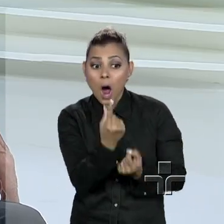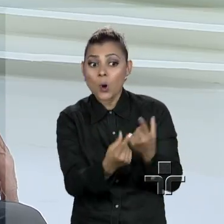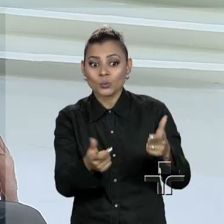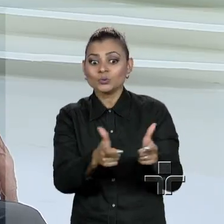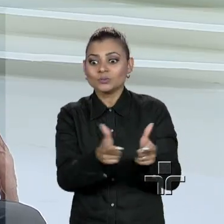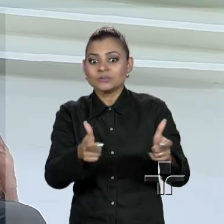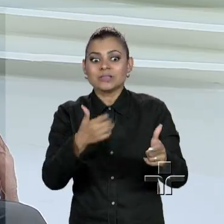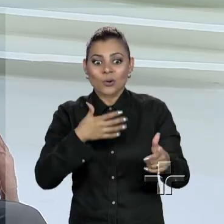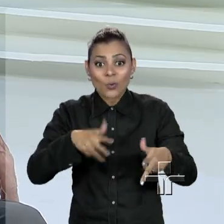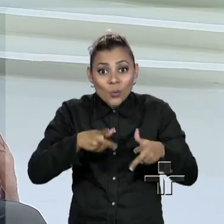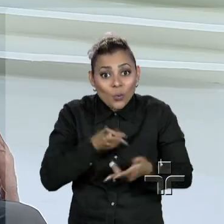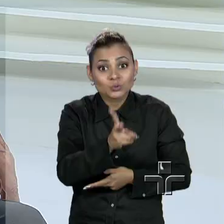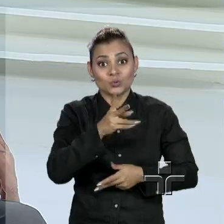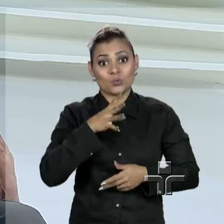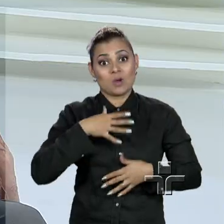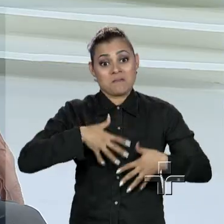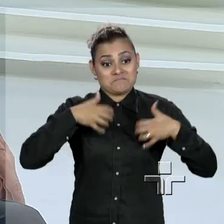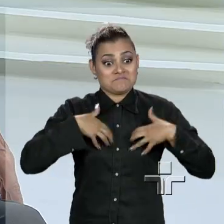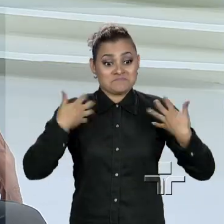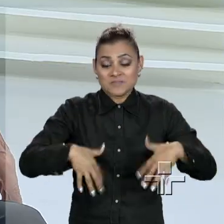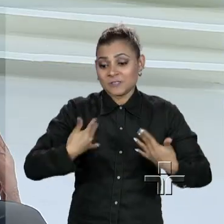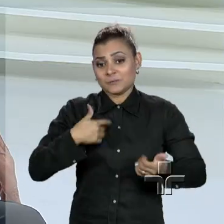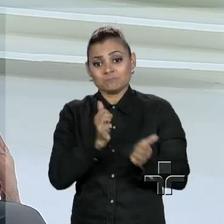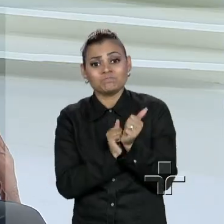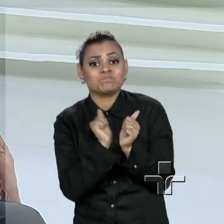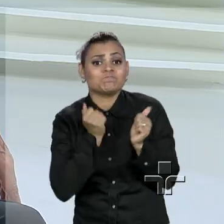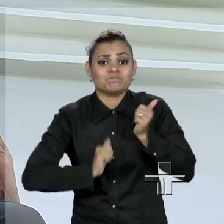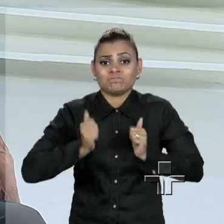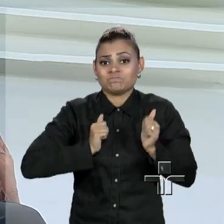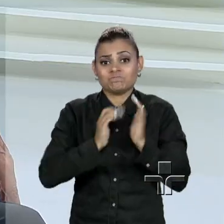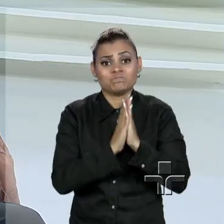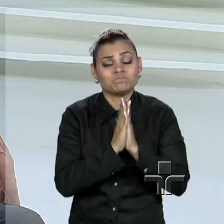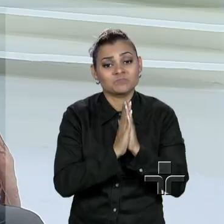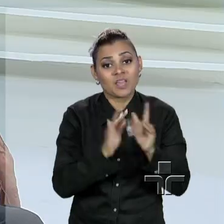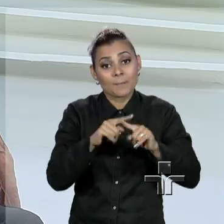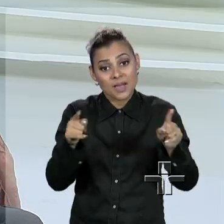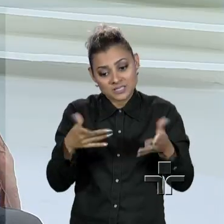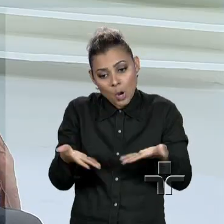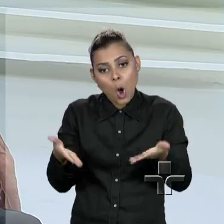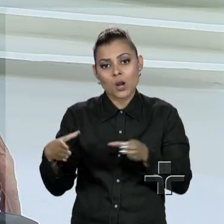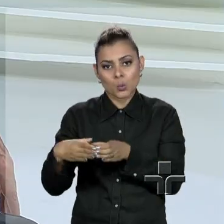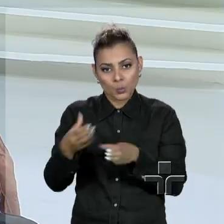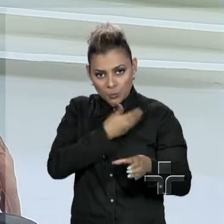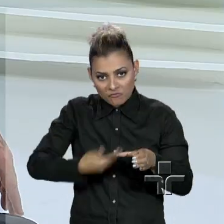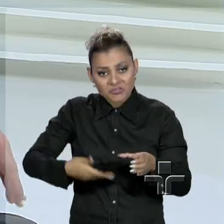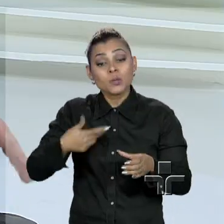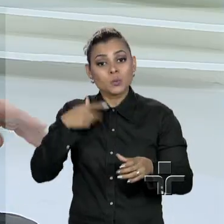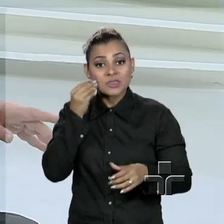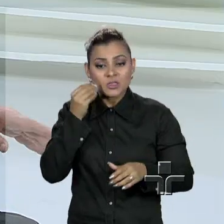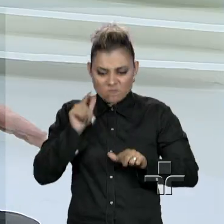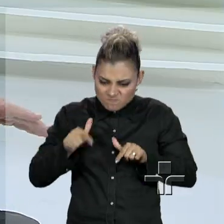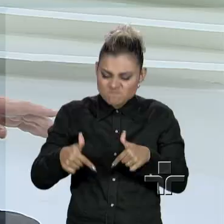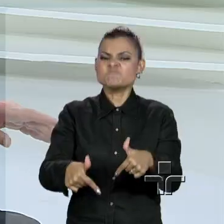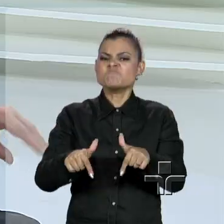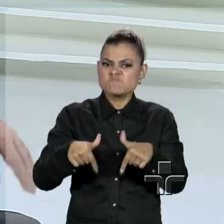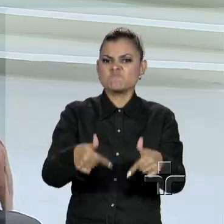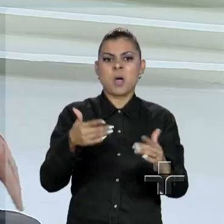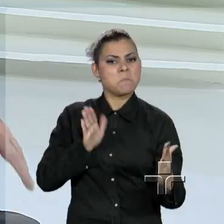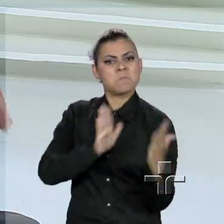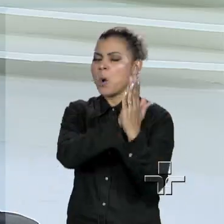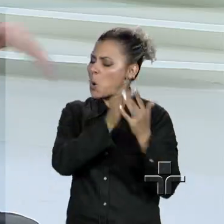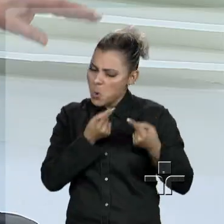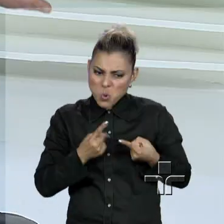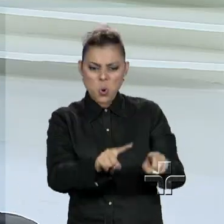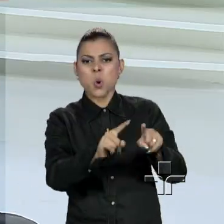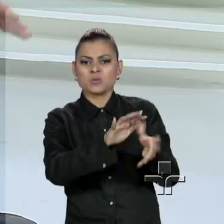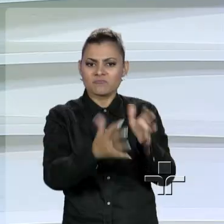agora que o governo se empenhou de verdade em enfrentar o problema da Previdência, porque até agora a coisa era meio dizendo